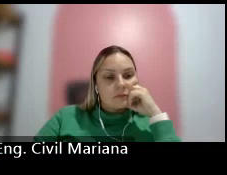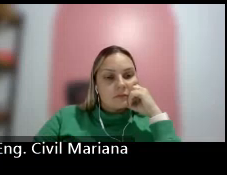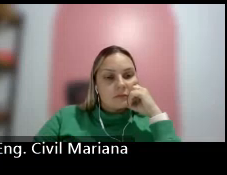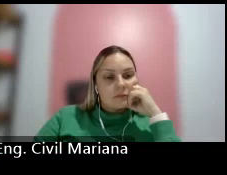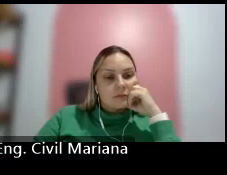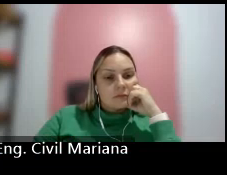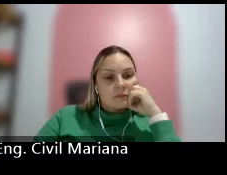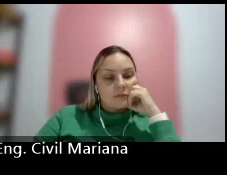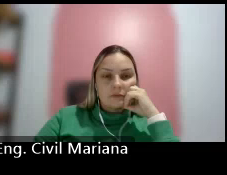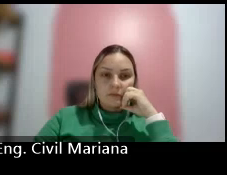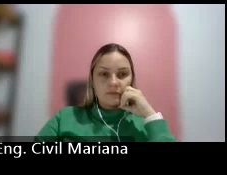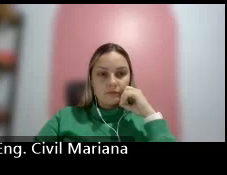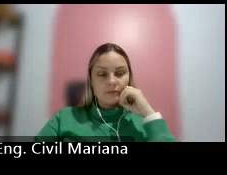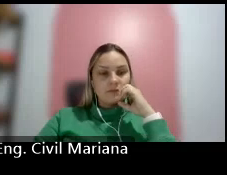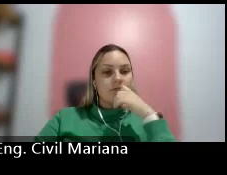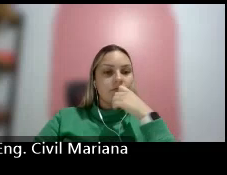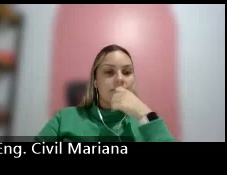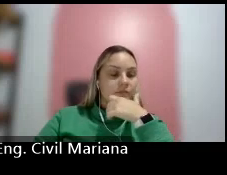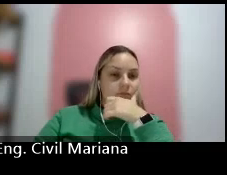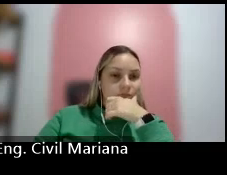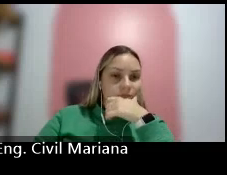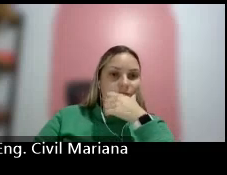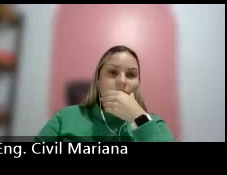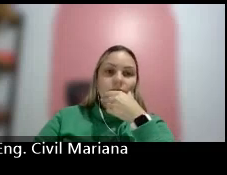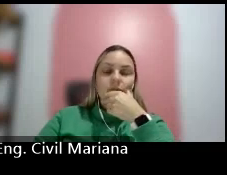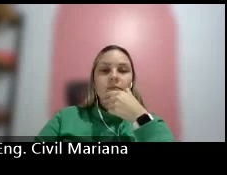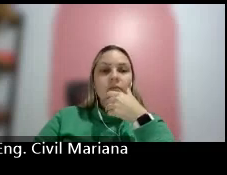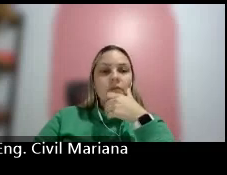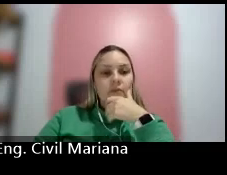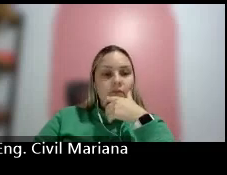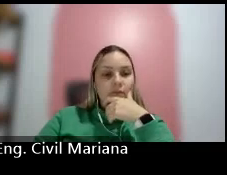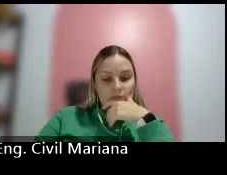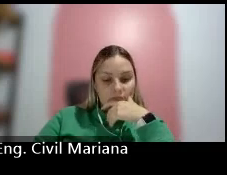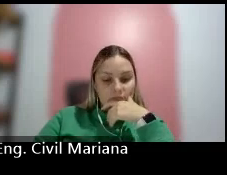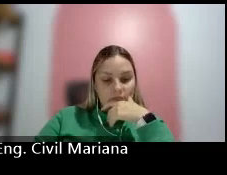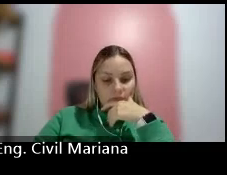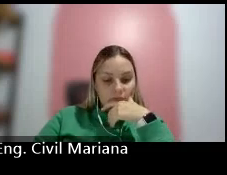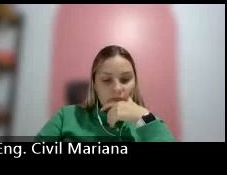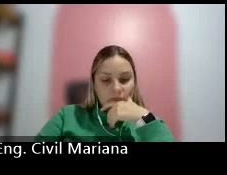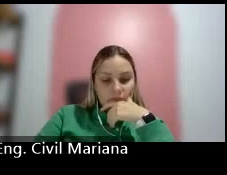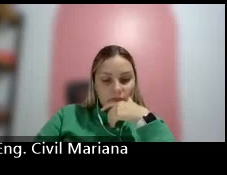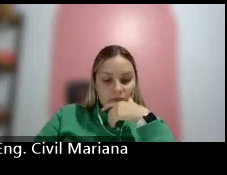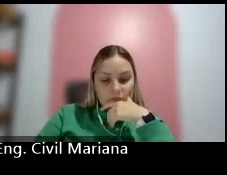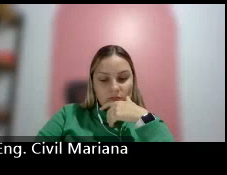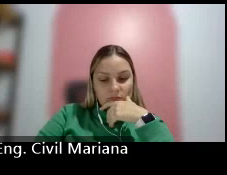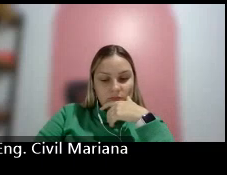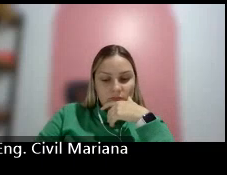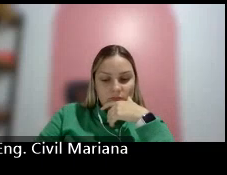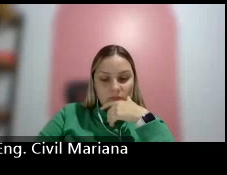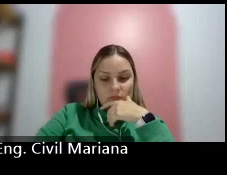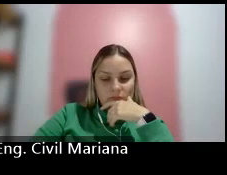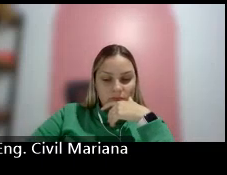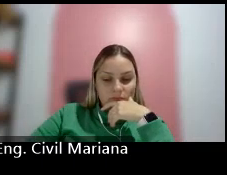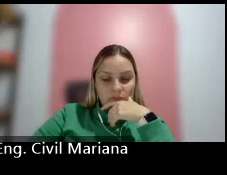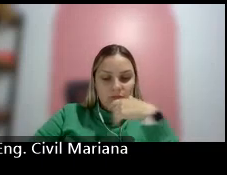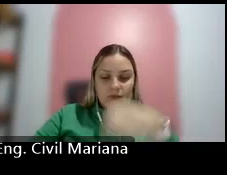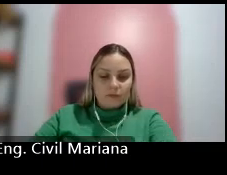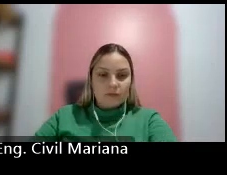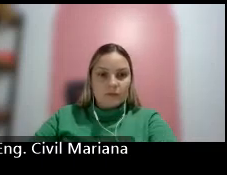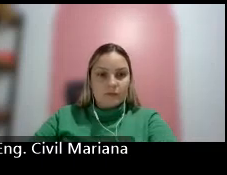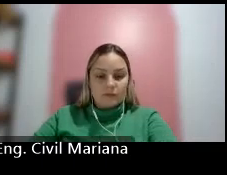ali na Santa Efigênia, um polo de material eletrônico, perto da Cracolândia. E é uma